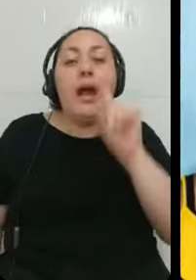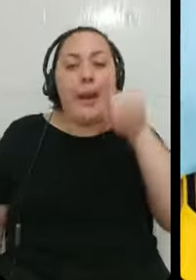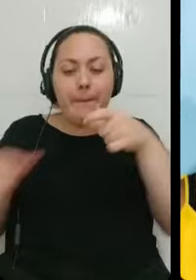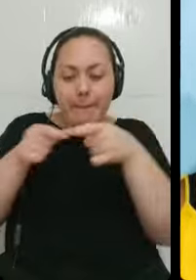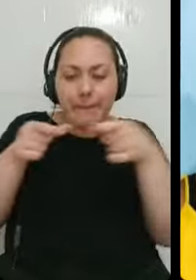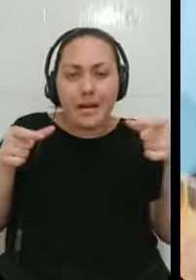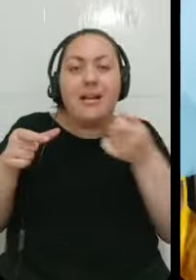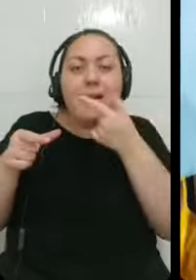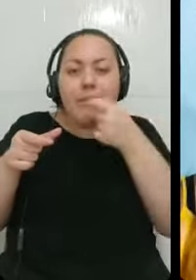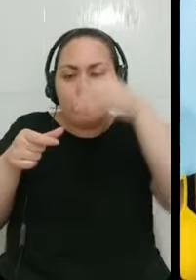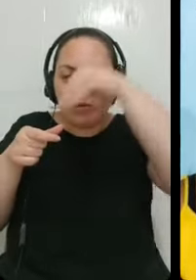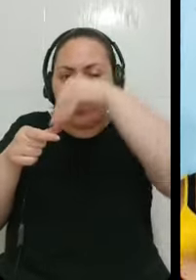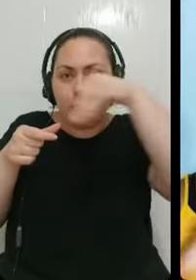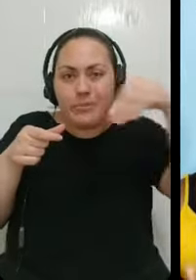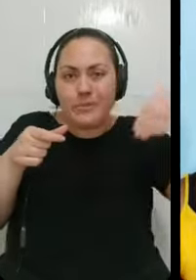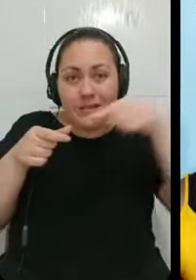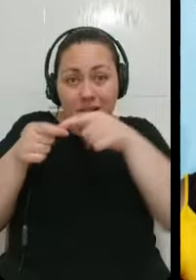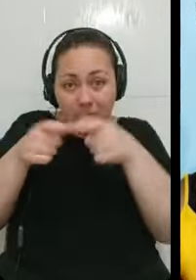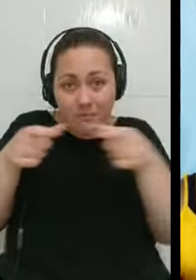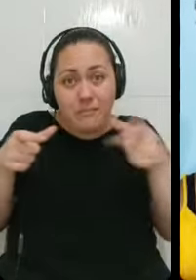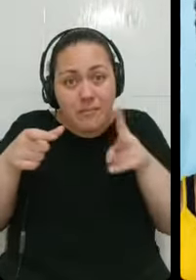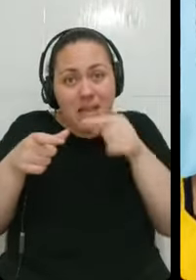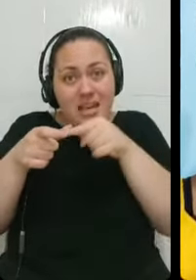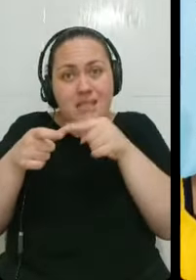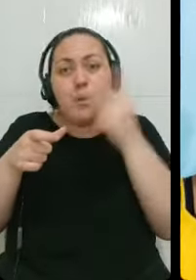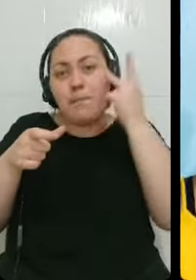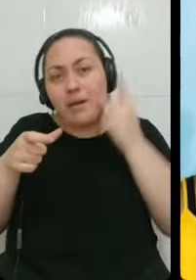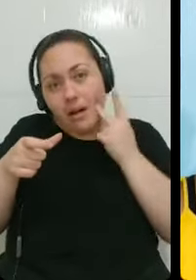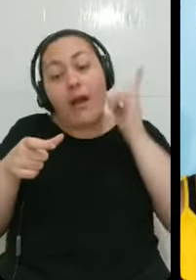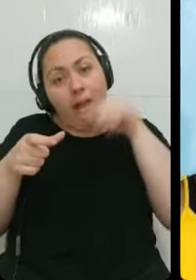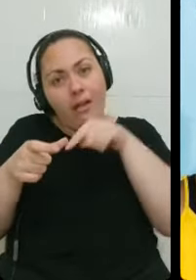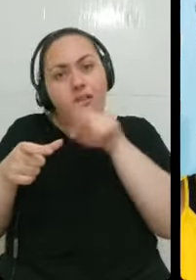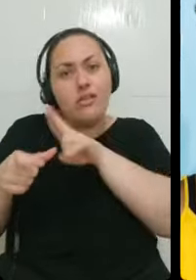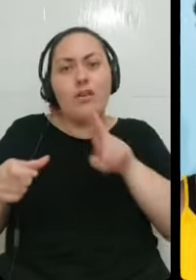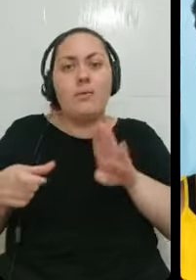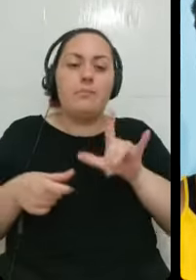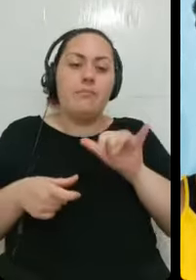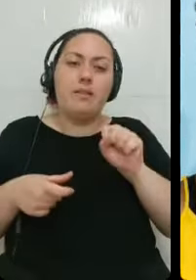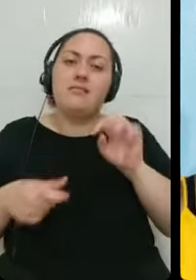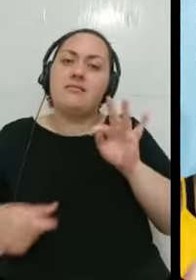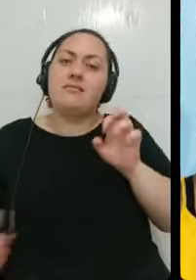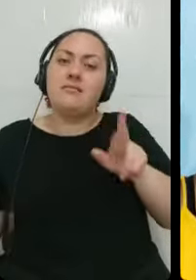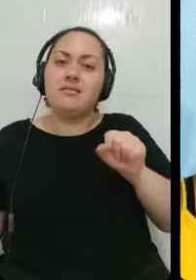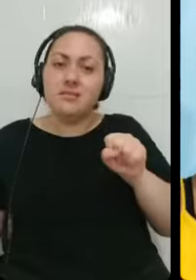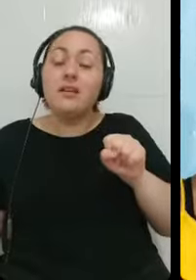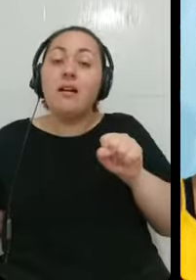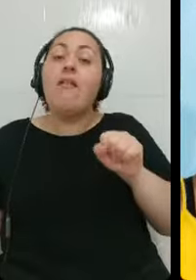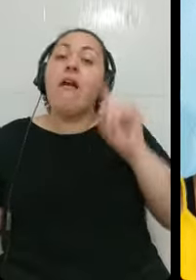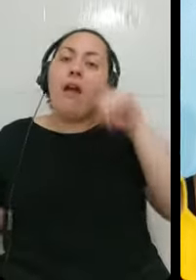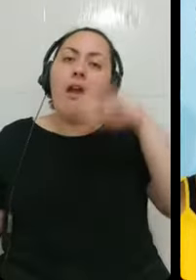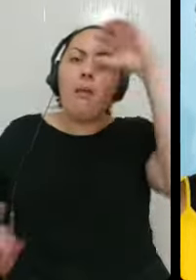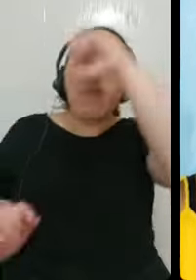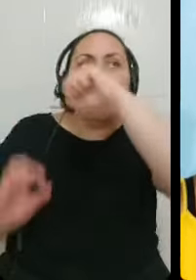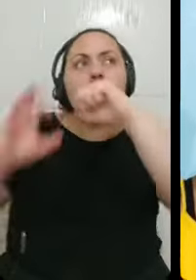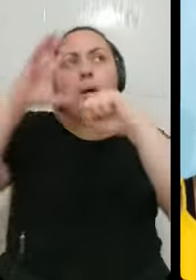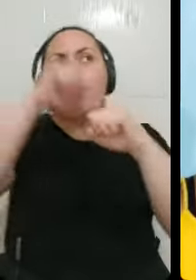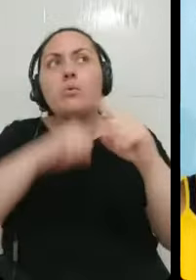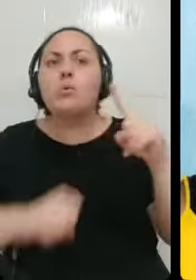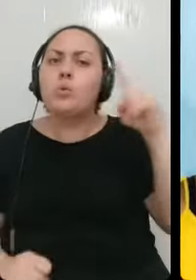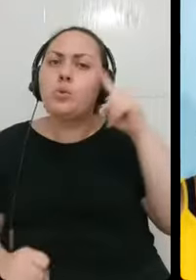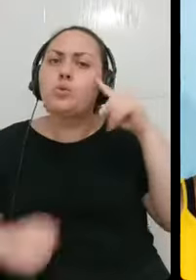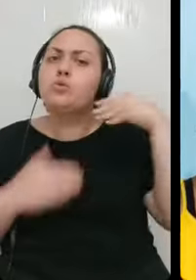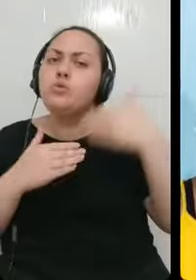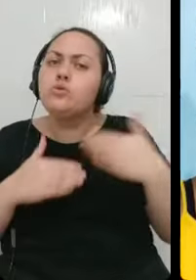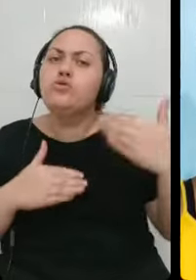sabe? Então, essas pequenas coisas também que tu vai pegando dentro do curso. E daí, e no teu dia a dia, tipo, tu não usa, sabe? Aí tu